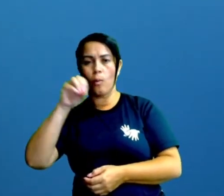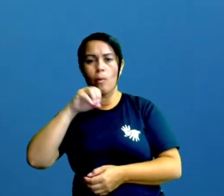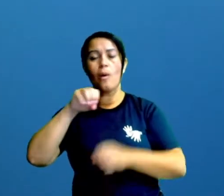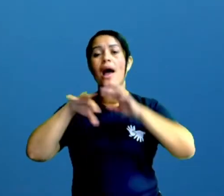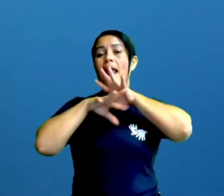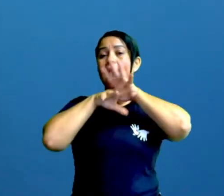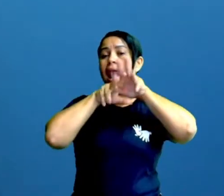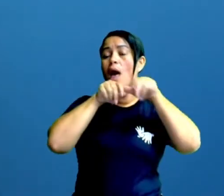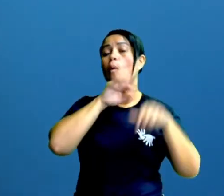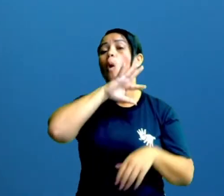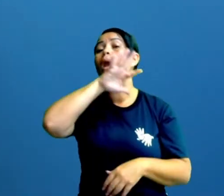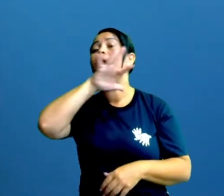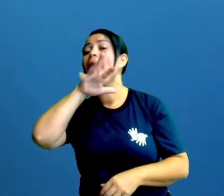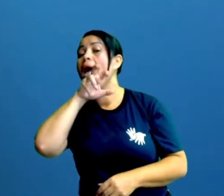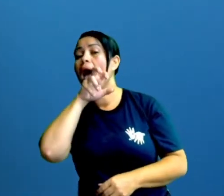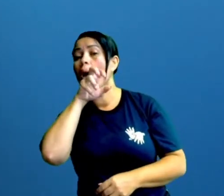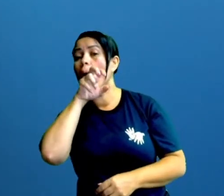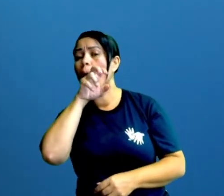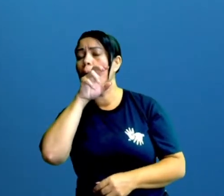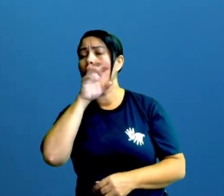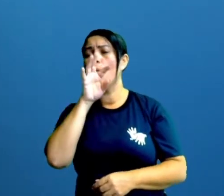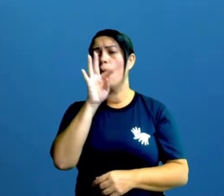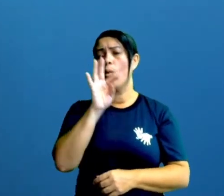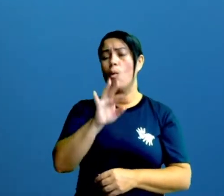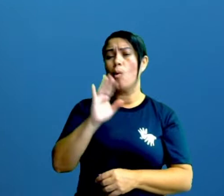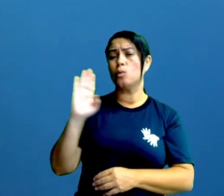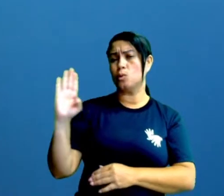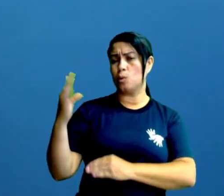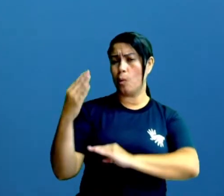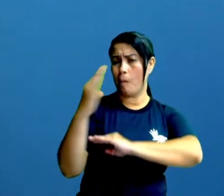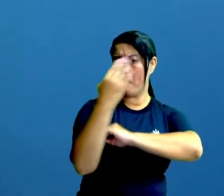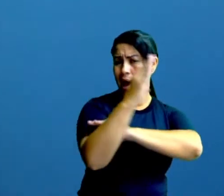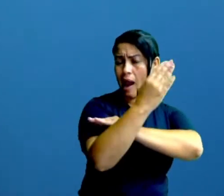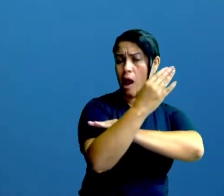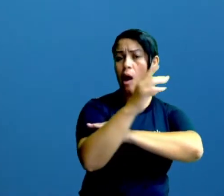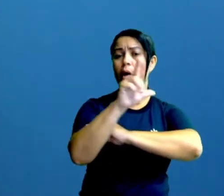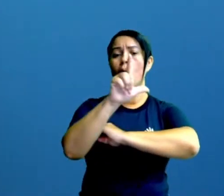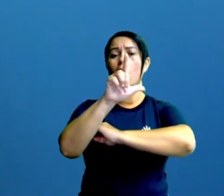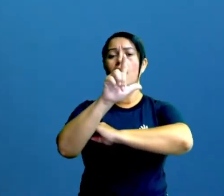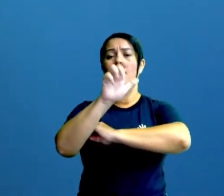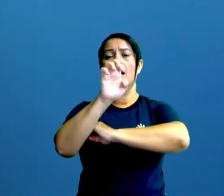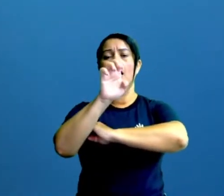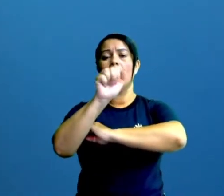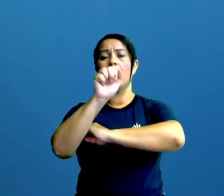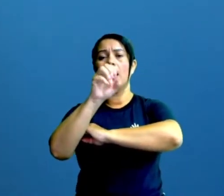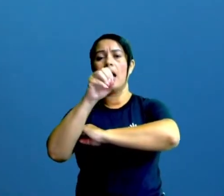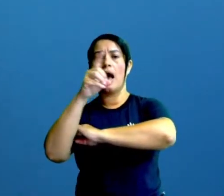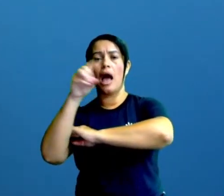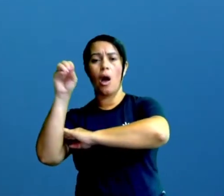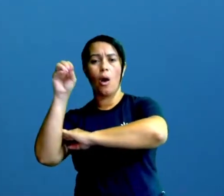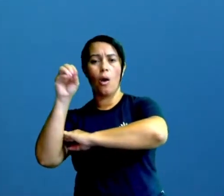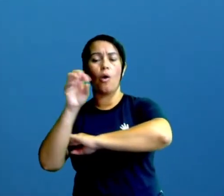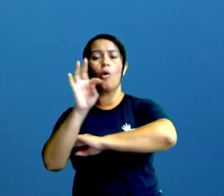o tubarão Será que tem o mesmo sozinho final Leão